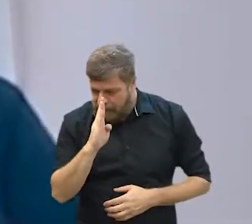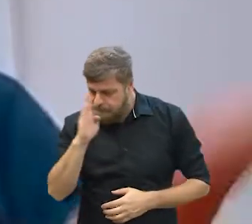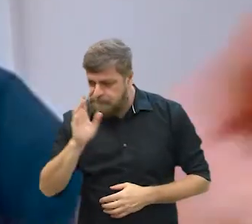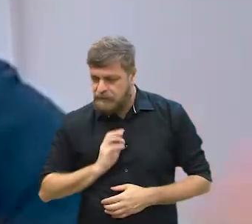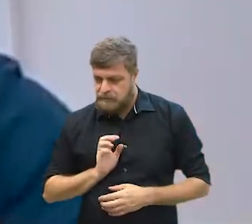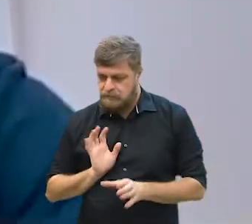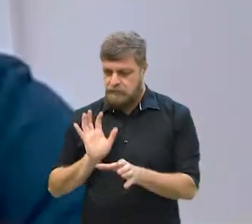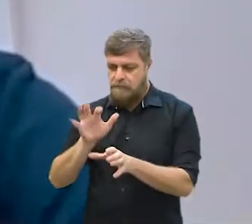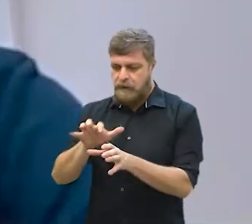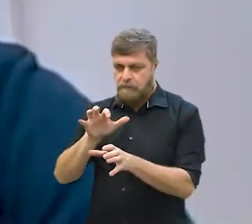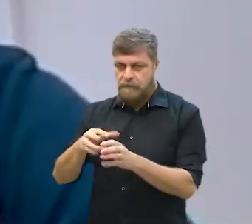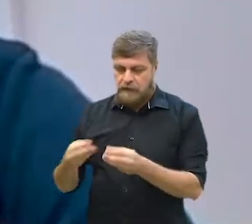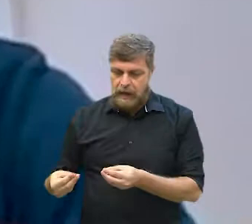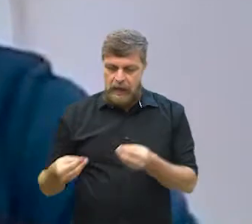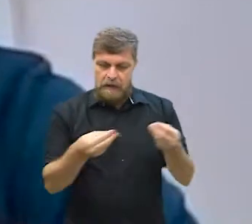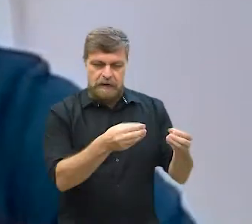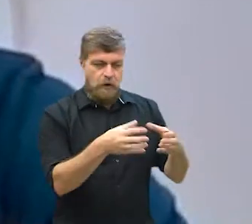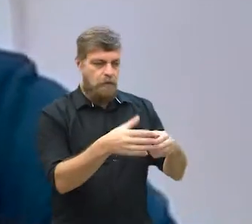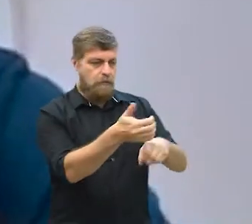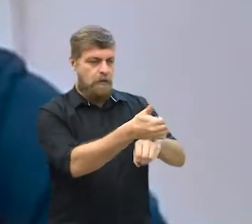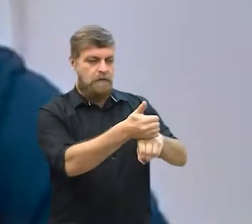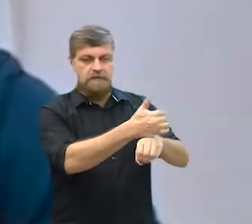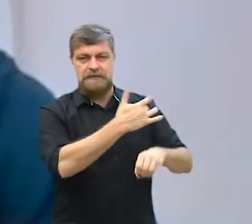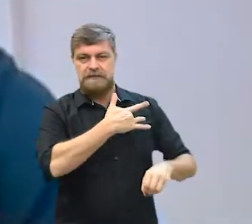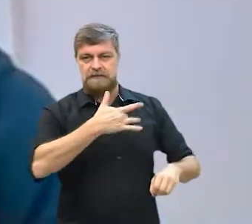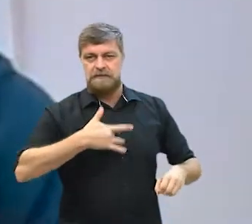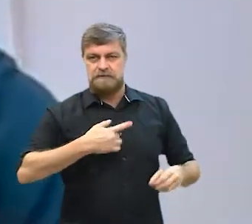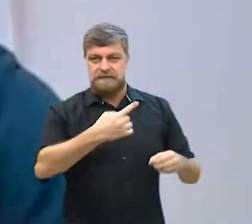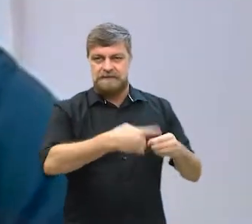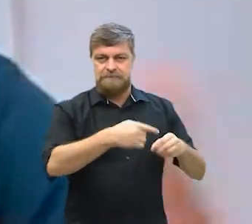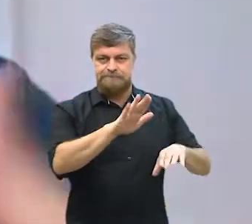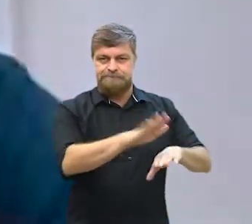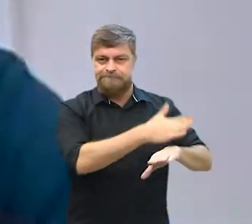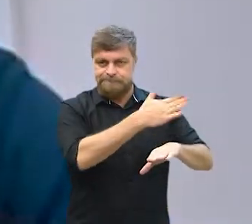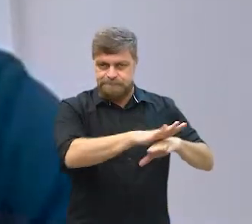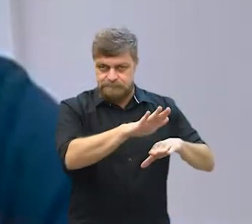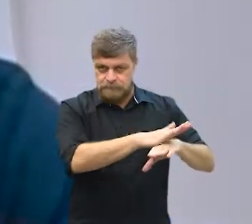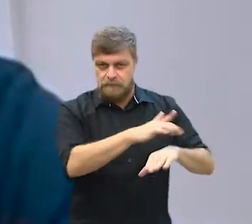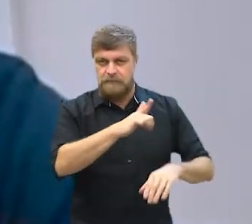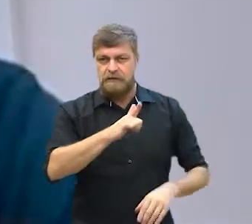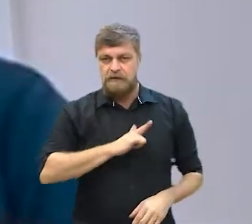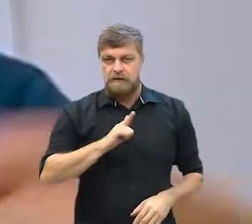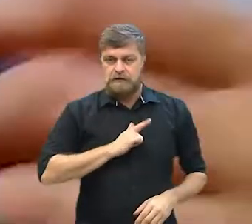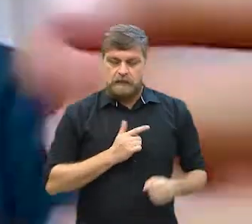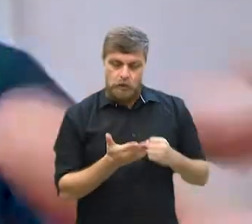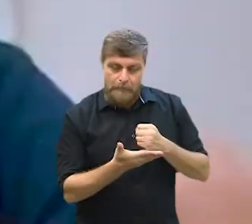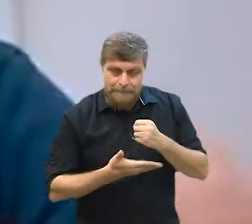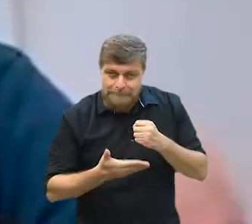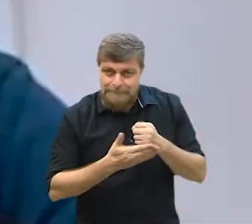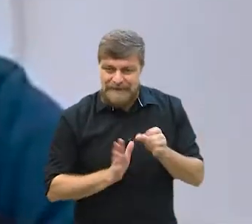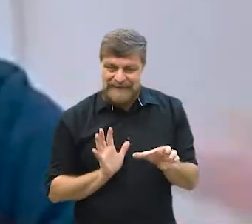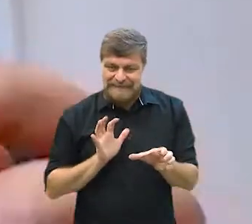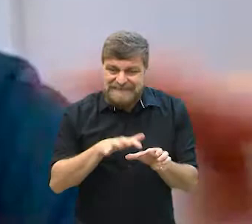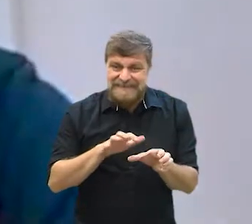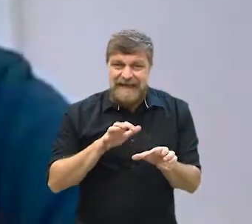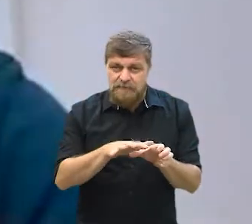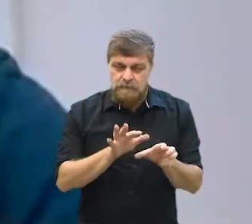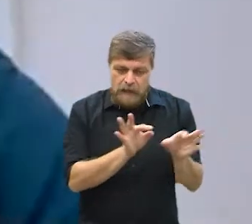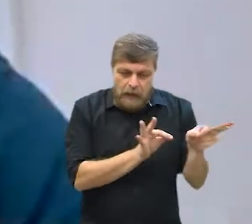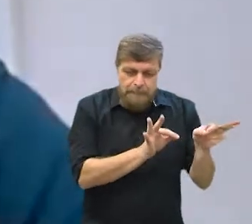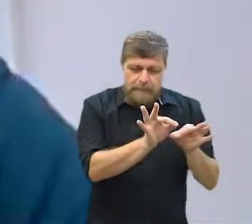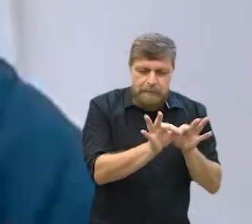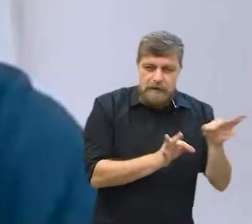informações e entregar isso na mão da equipe de saúde do município, que com base nessas informações pode otimizar o